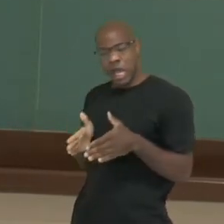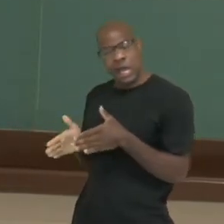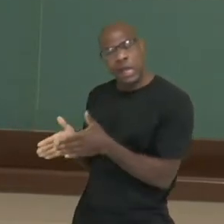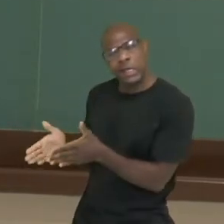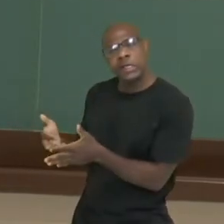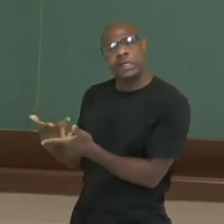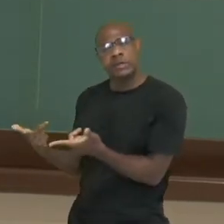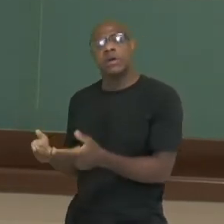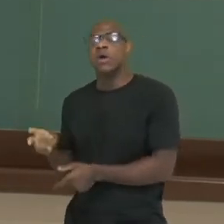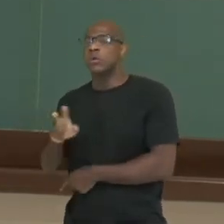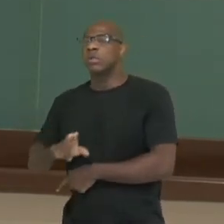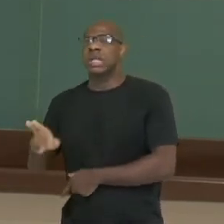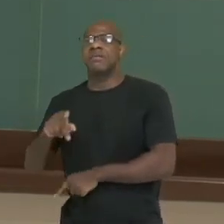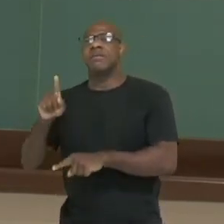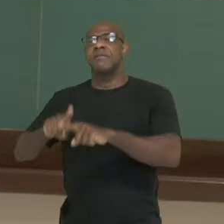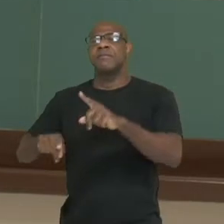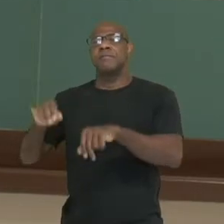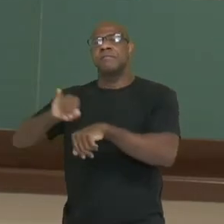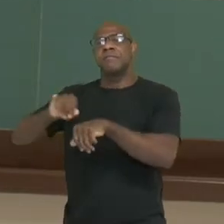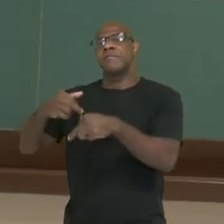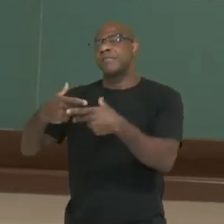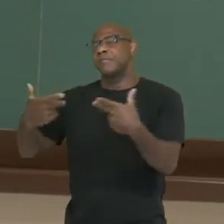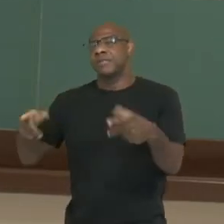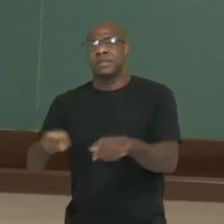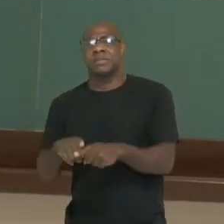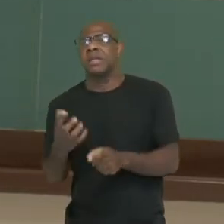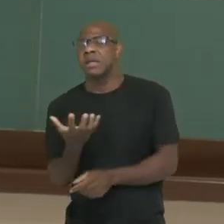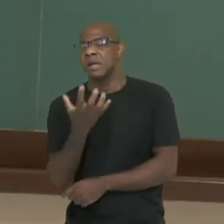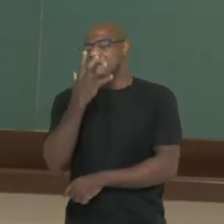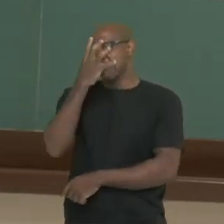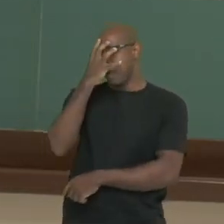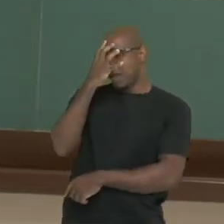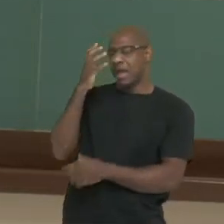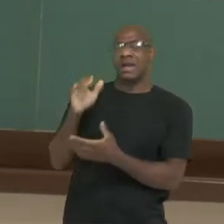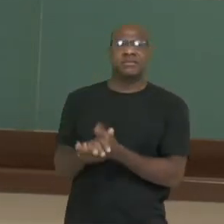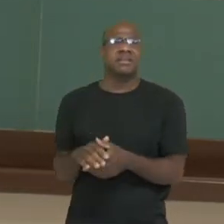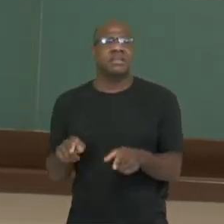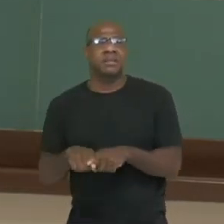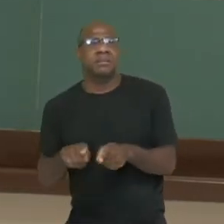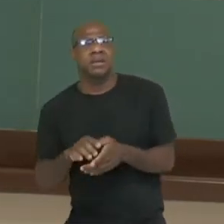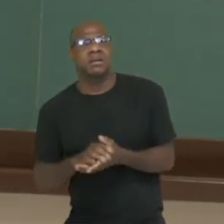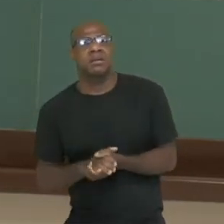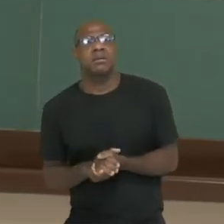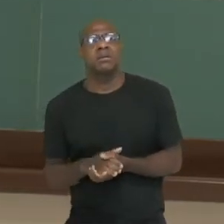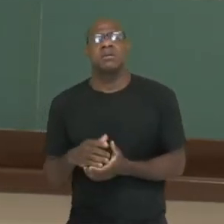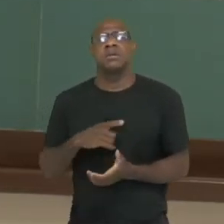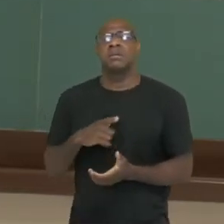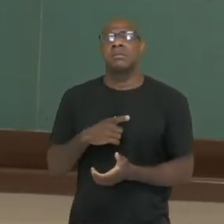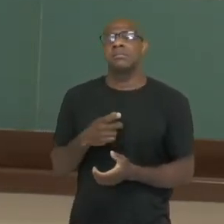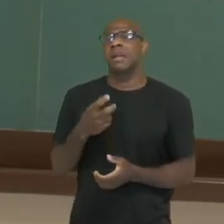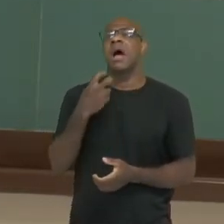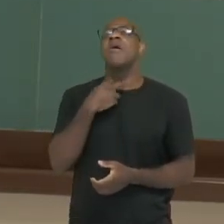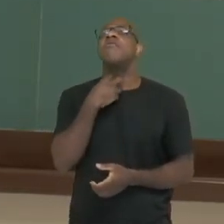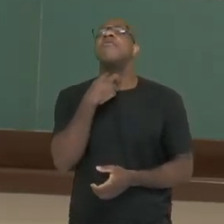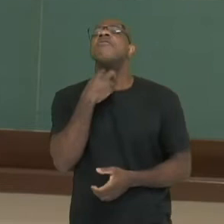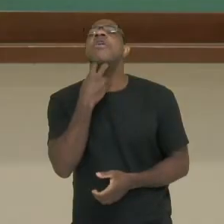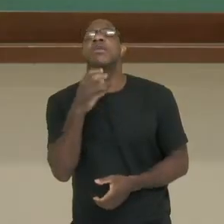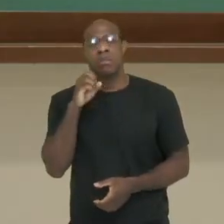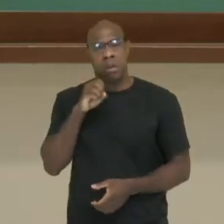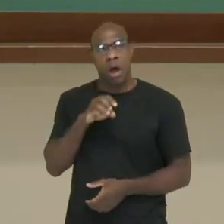vários artifícios também, máscaras, né, para ajudar a projetar a voz e fazer a voz ir mais longe, né, a